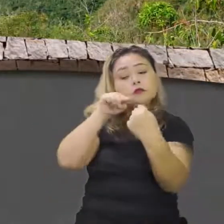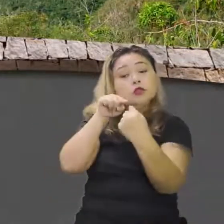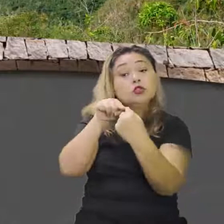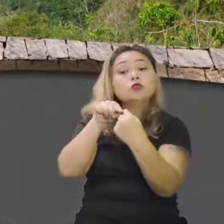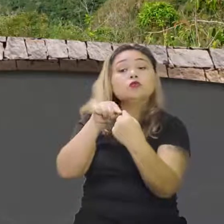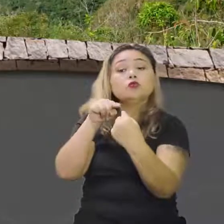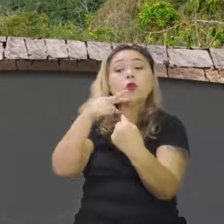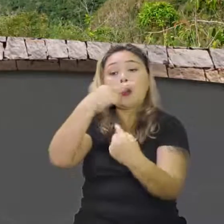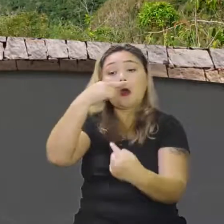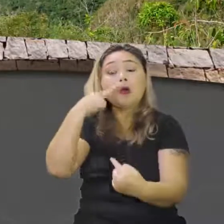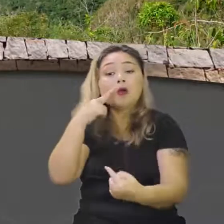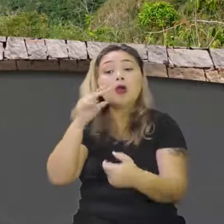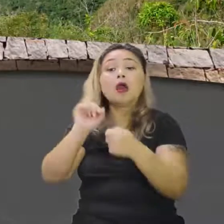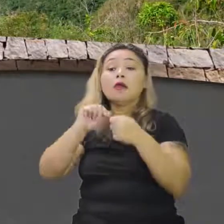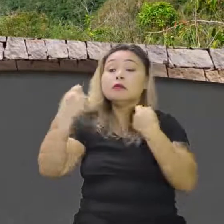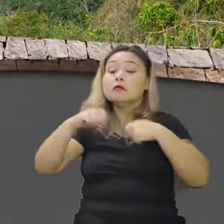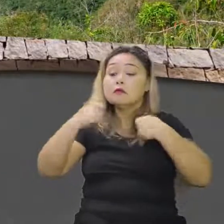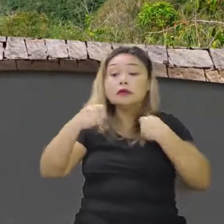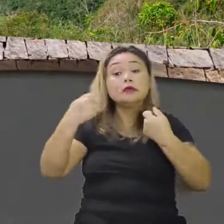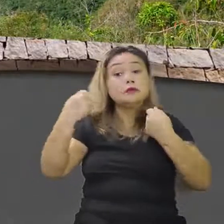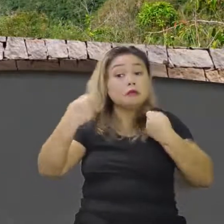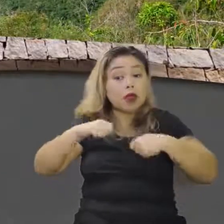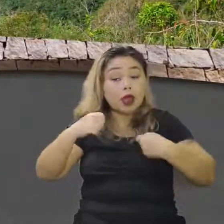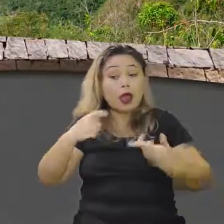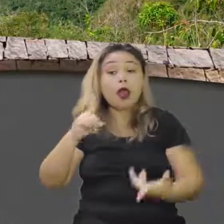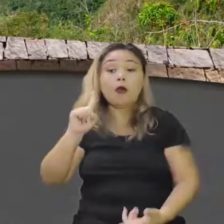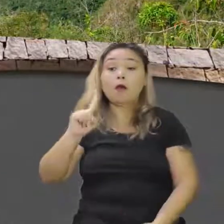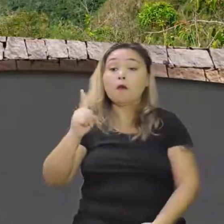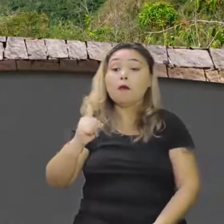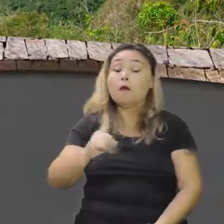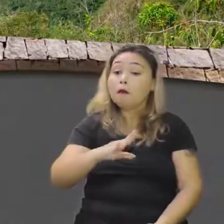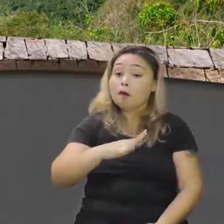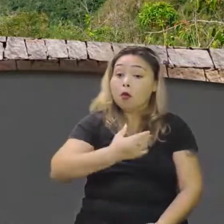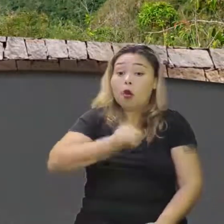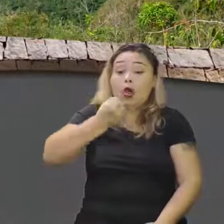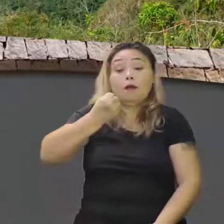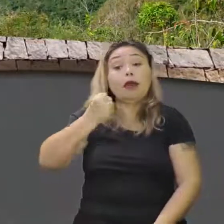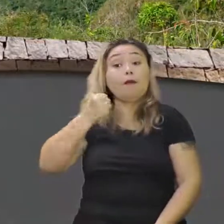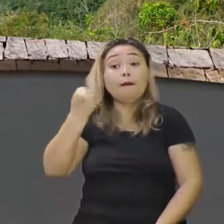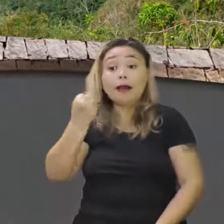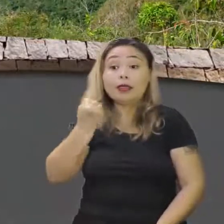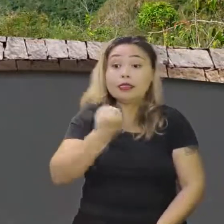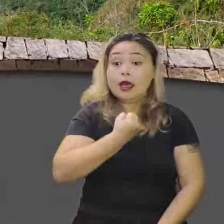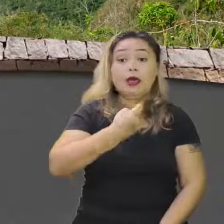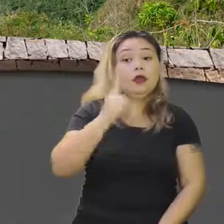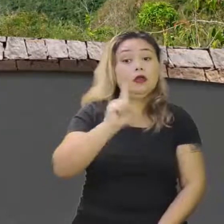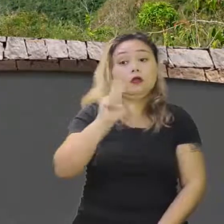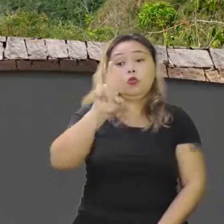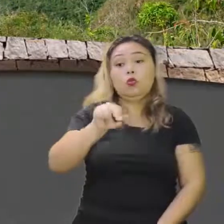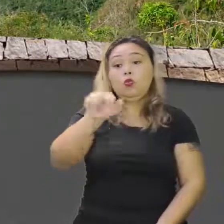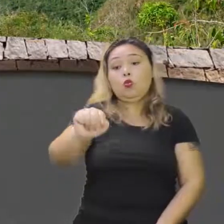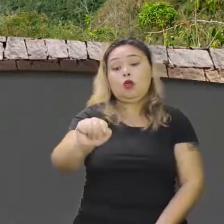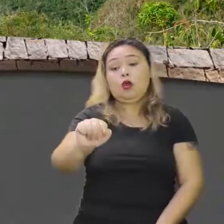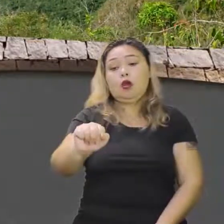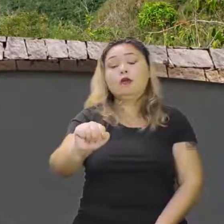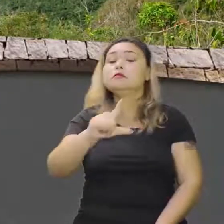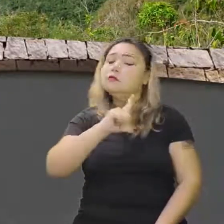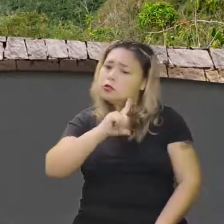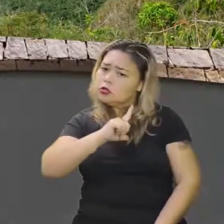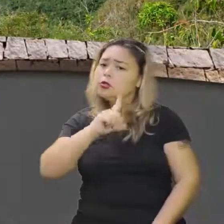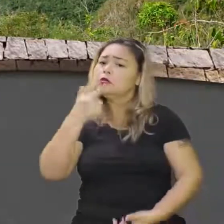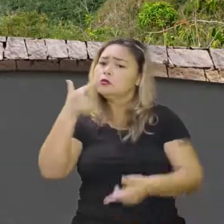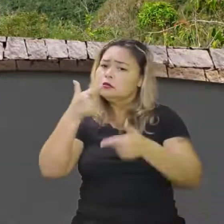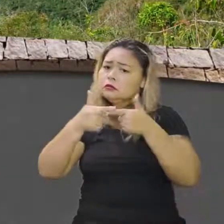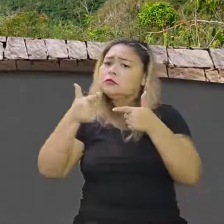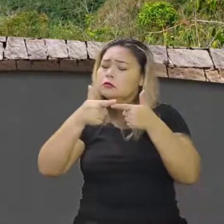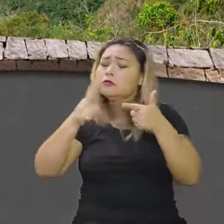era morrer se for preciso, matar nunca. Pode ter tido conflitos, mas o objetivo